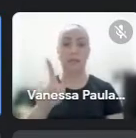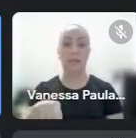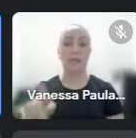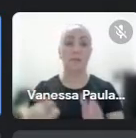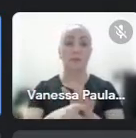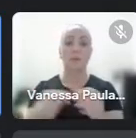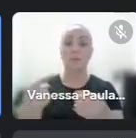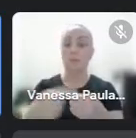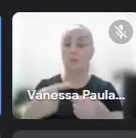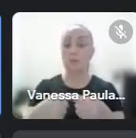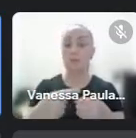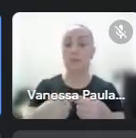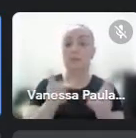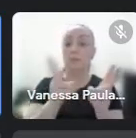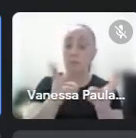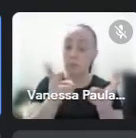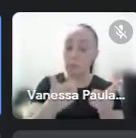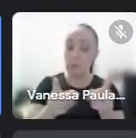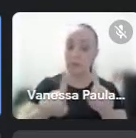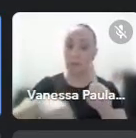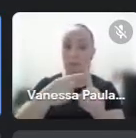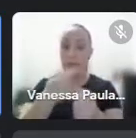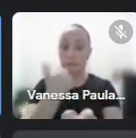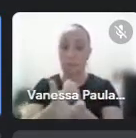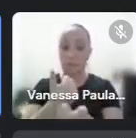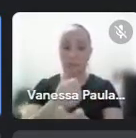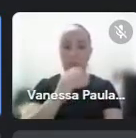município de Paraopebas, próximo a Curionópolis,